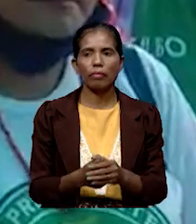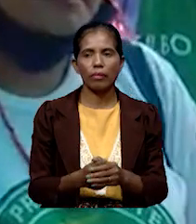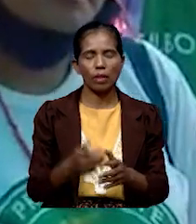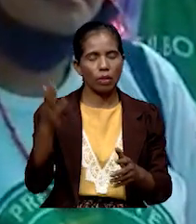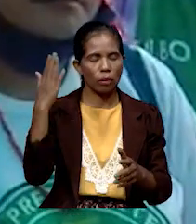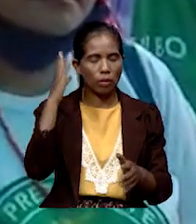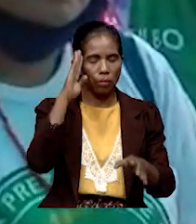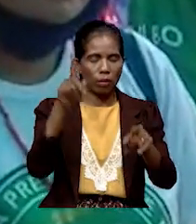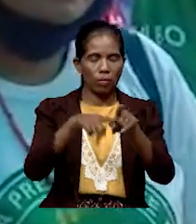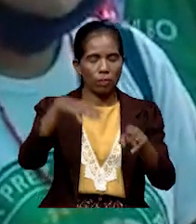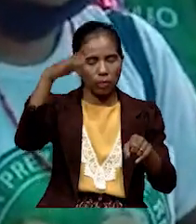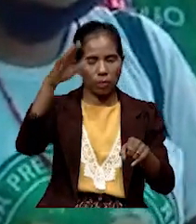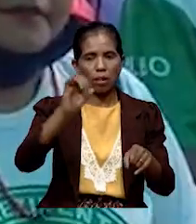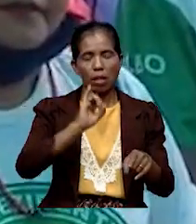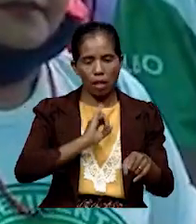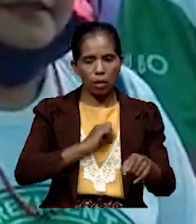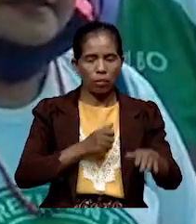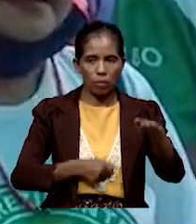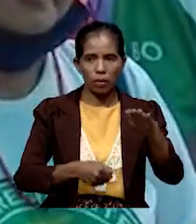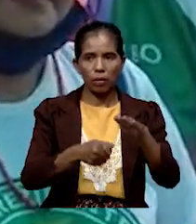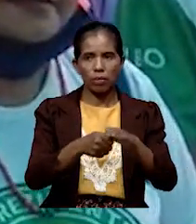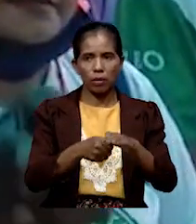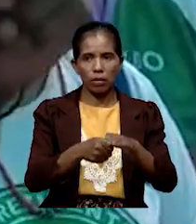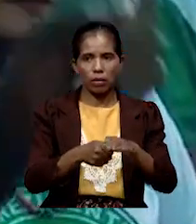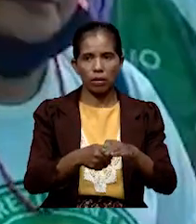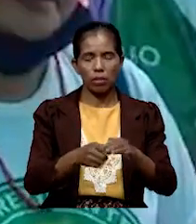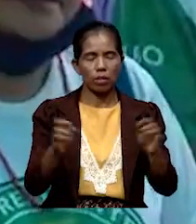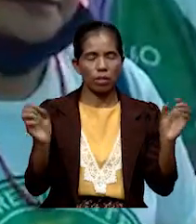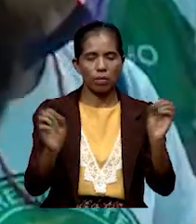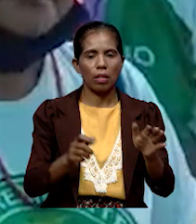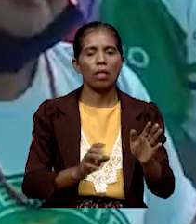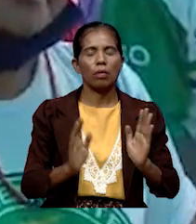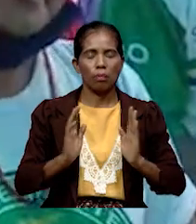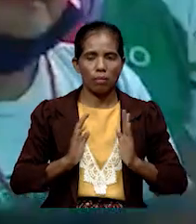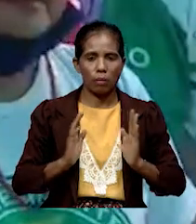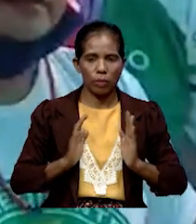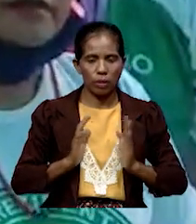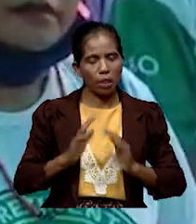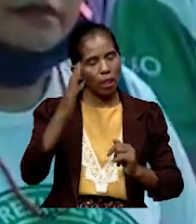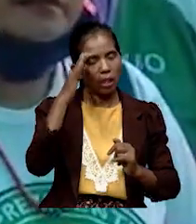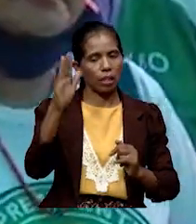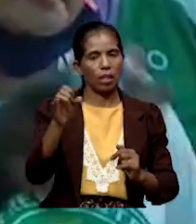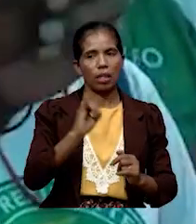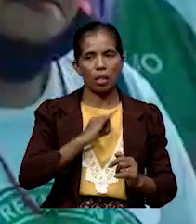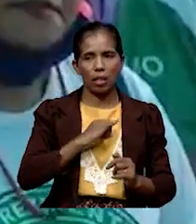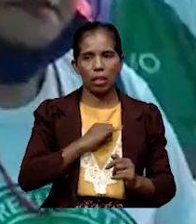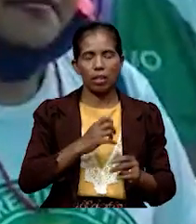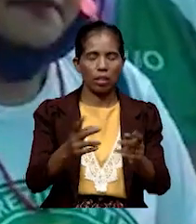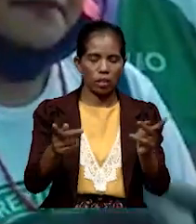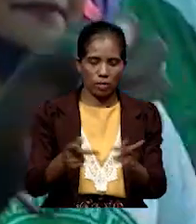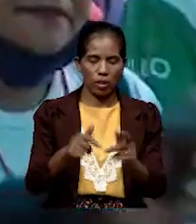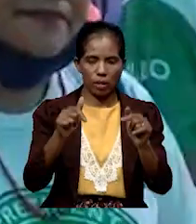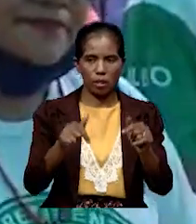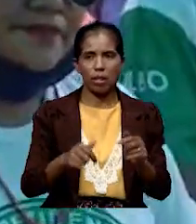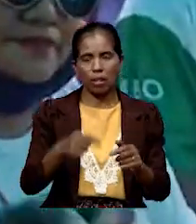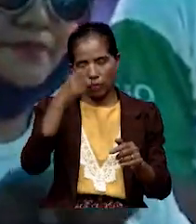balo, mais chuva da Nen, Rama Chuva, sai de volta, nunca mais reconhece, mais lá considera, e a Fatini da Nen,